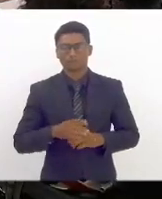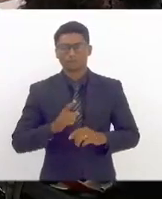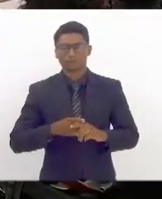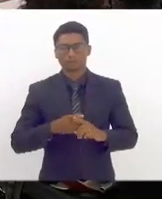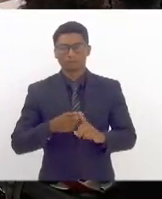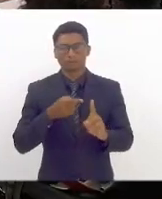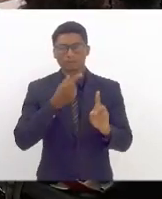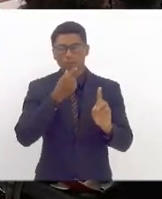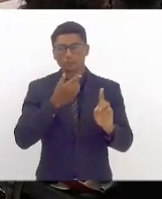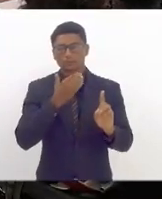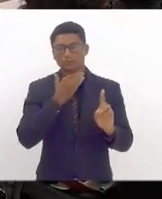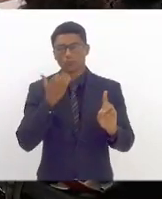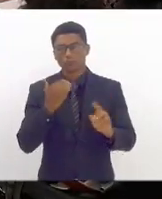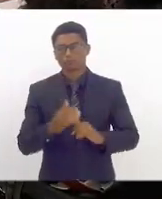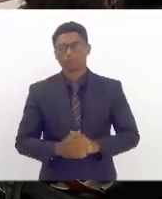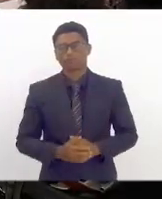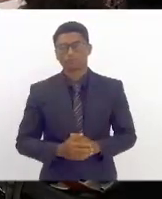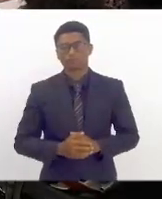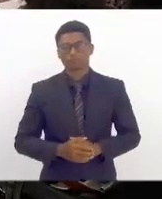Jerônimo